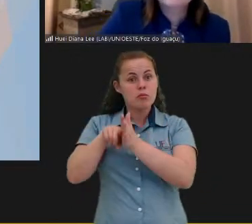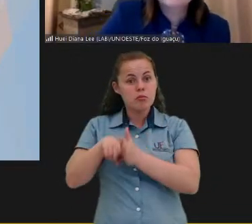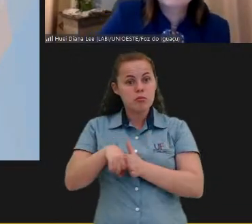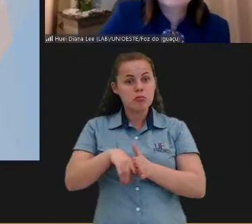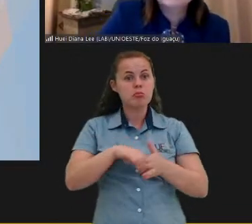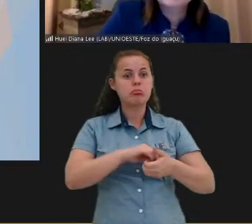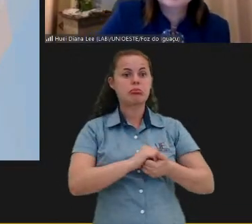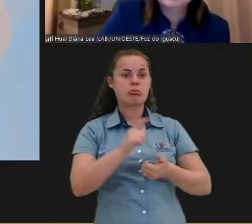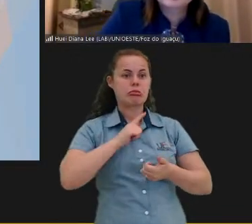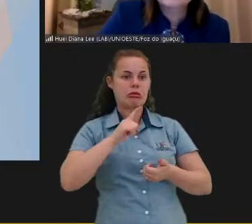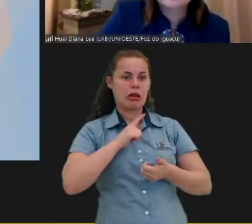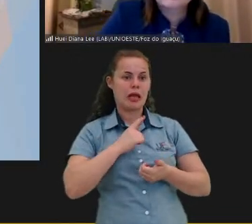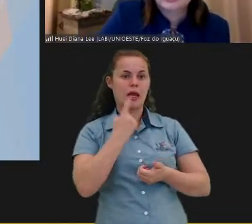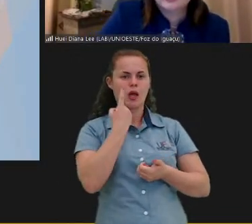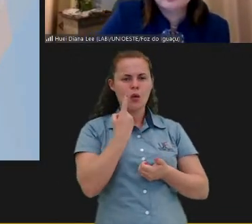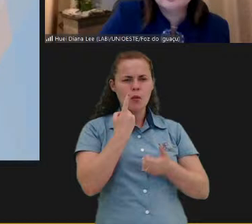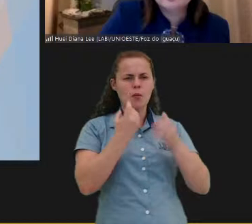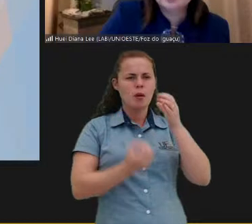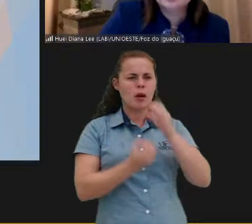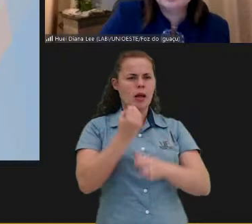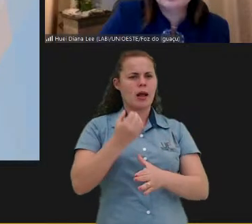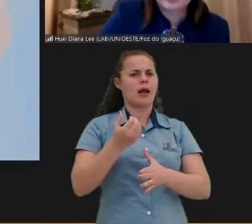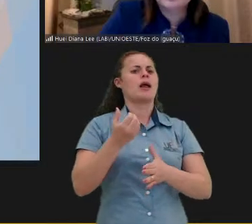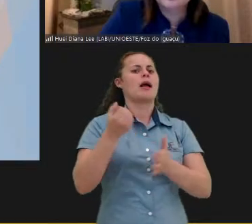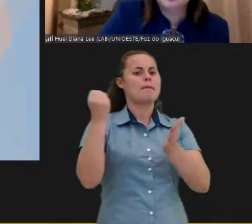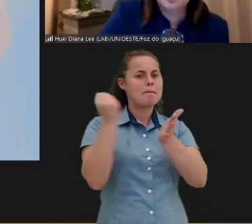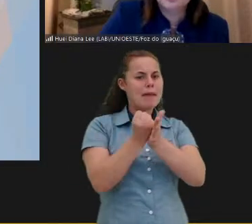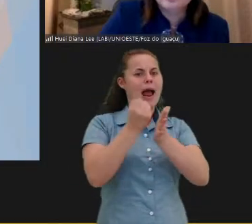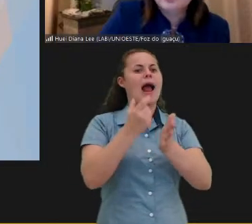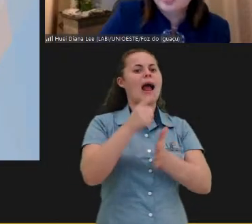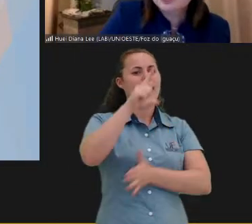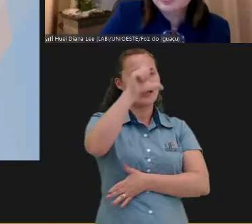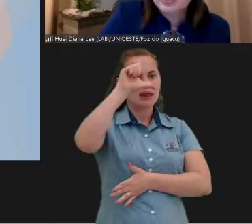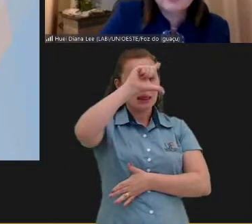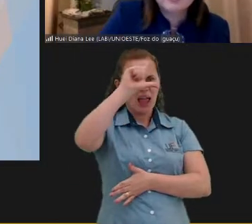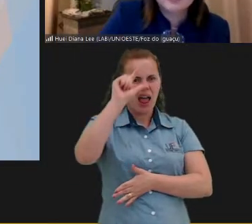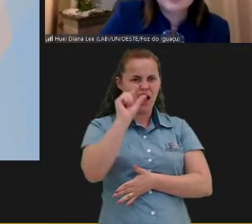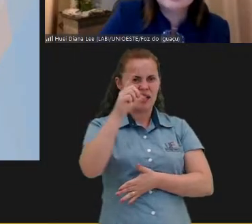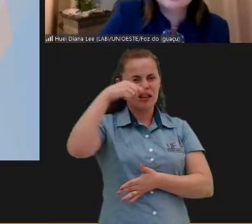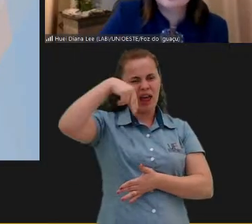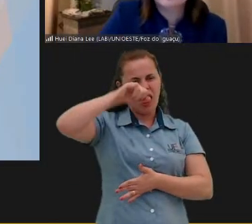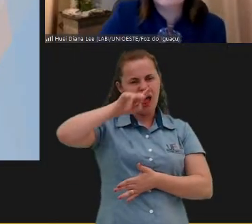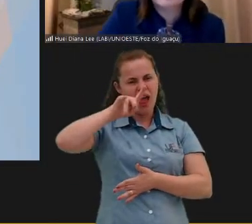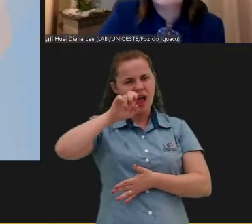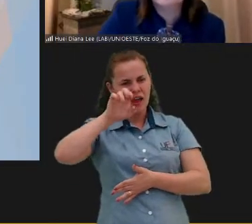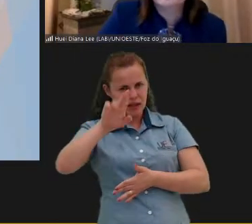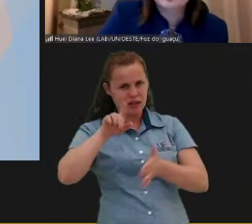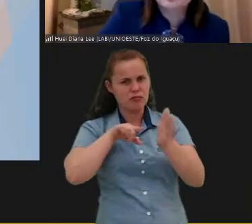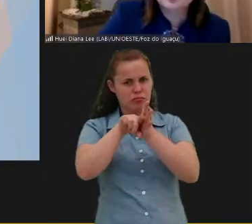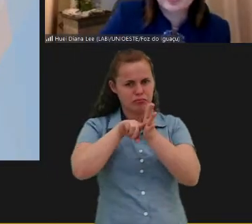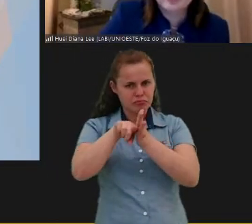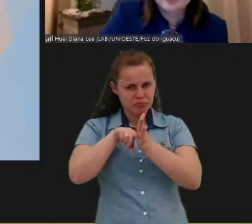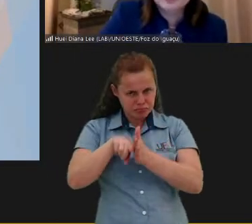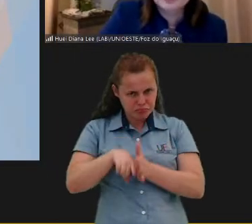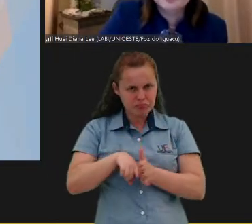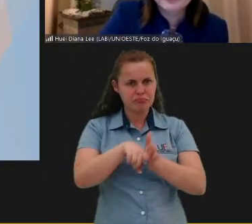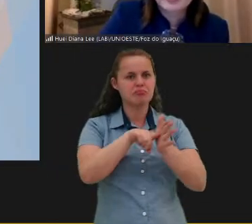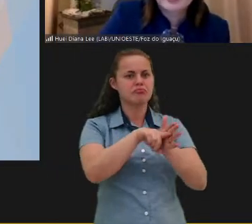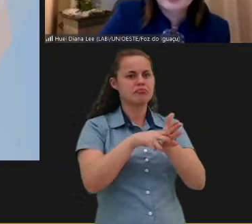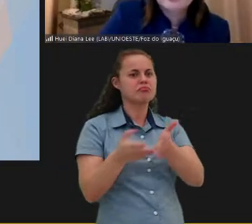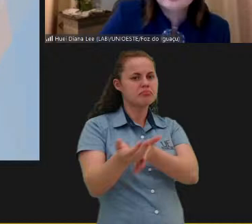Então, uma das pioneiras foi a Nike, que tinha o seu Nike Fuel, ajudava a rastrear movimento por meio dos